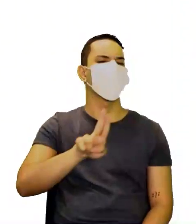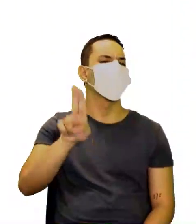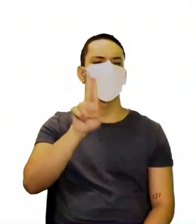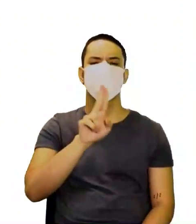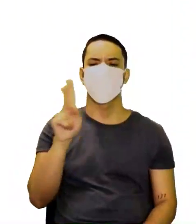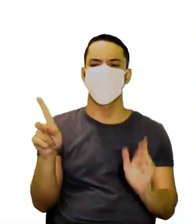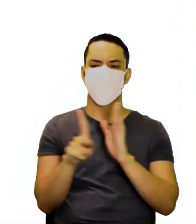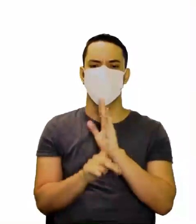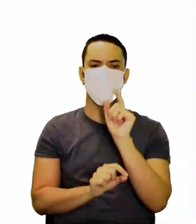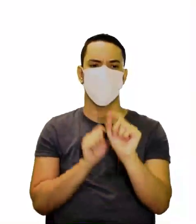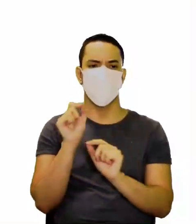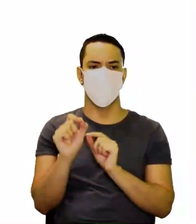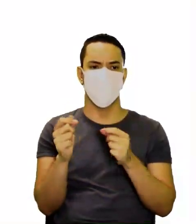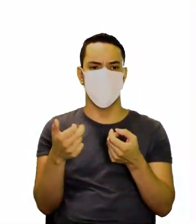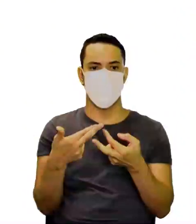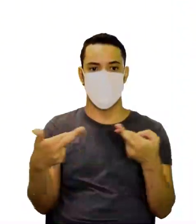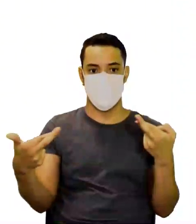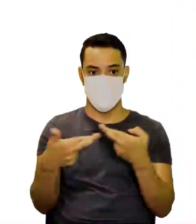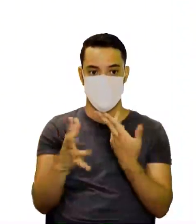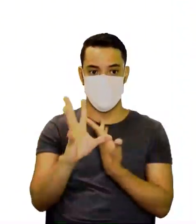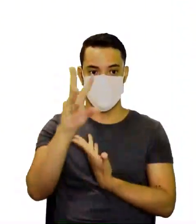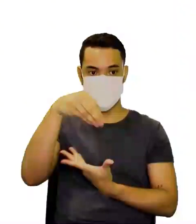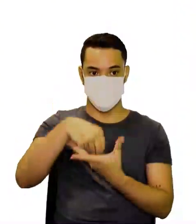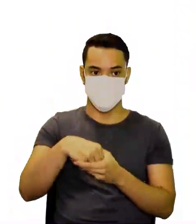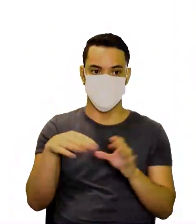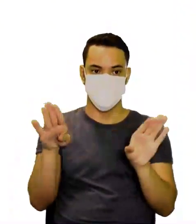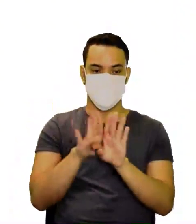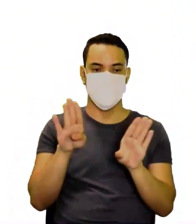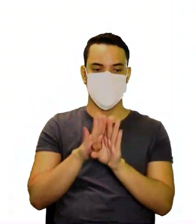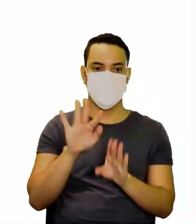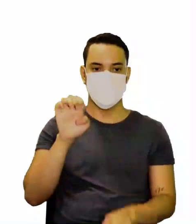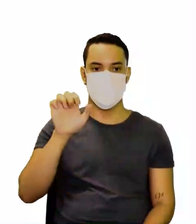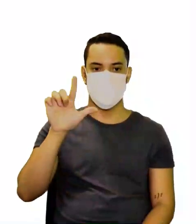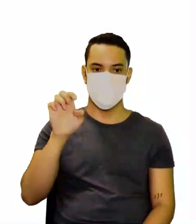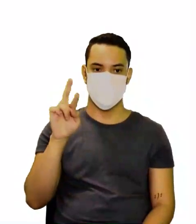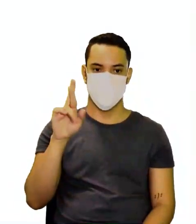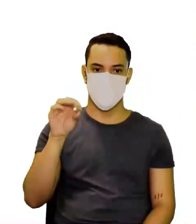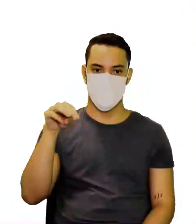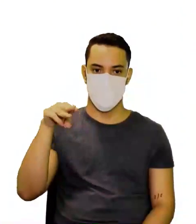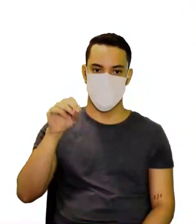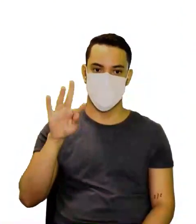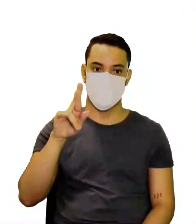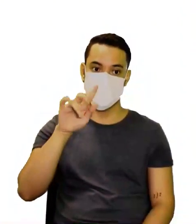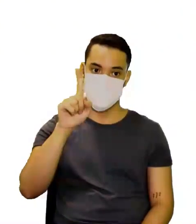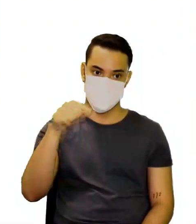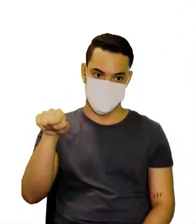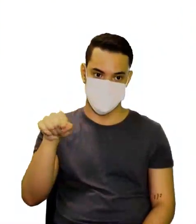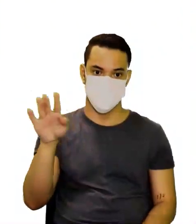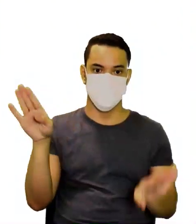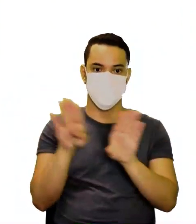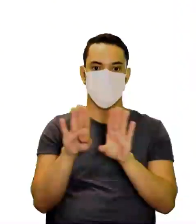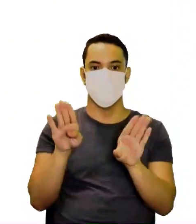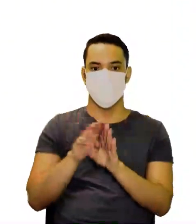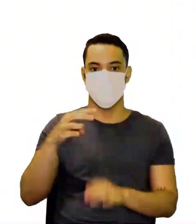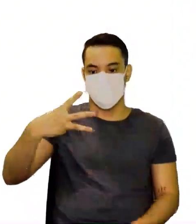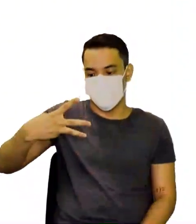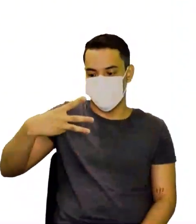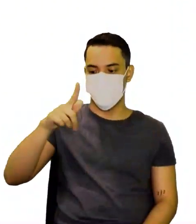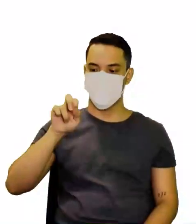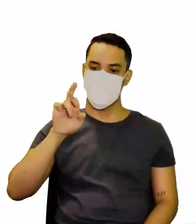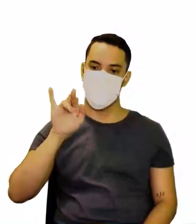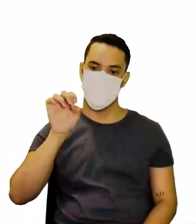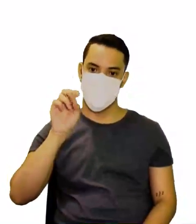a determinação da resistência interna e da força eletromotriz e do gerador.